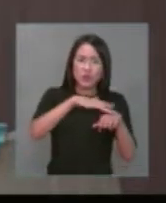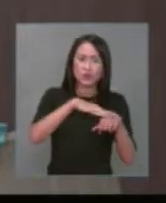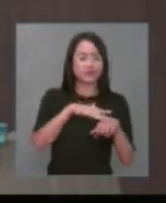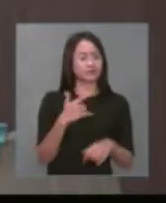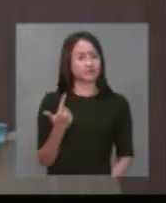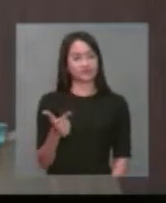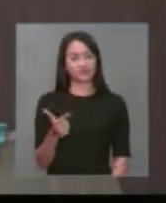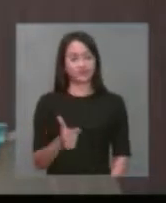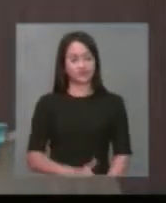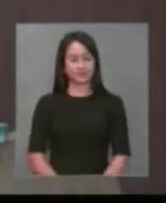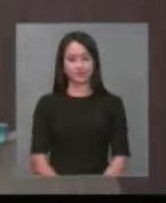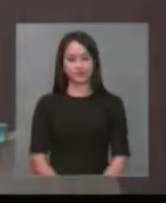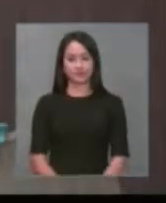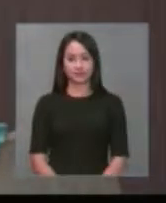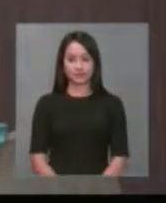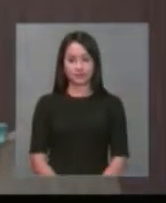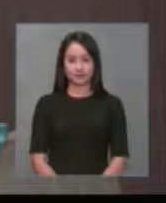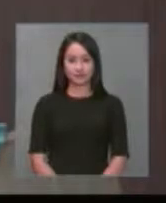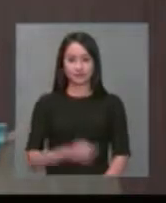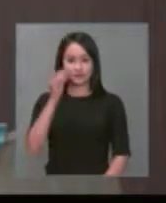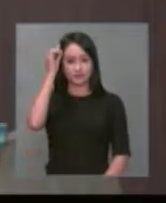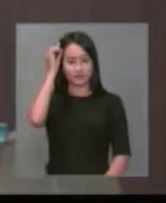Conselho Federal de Psicologia desde